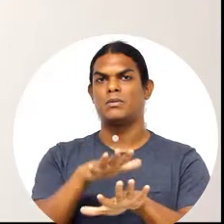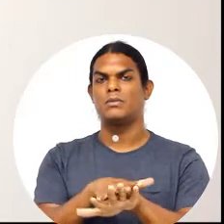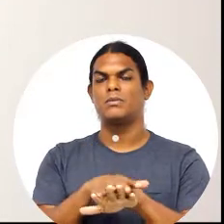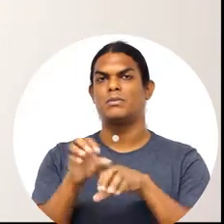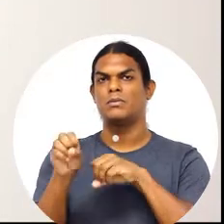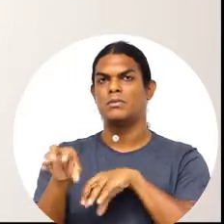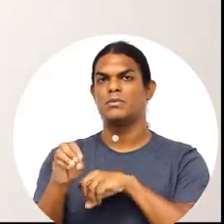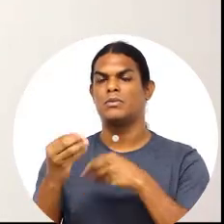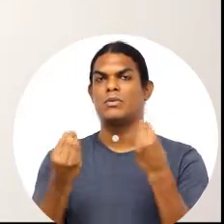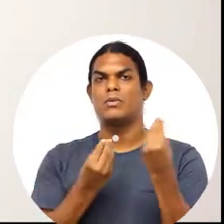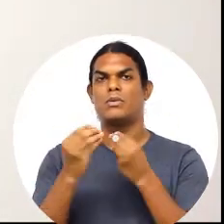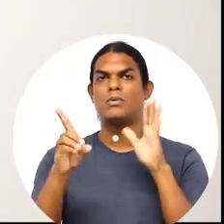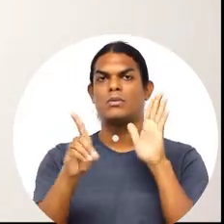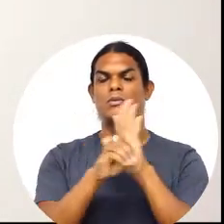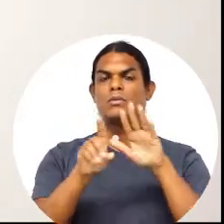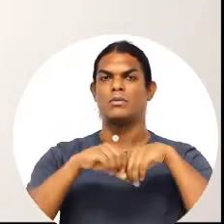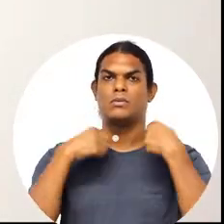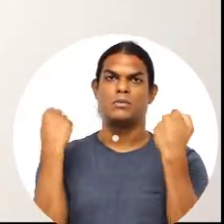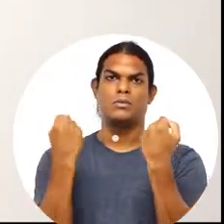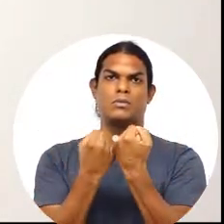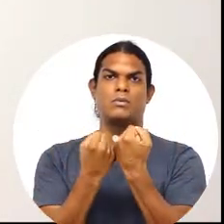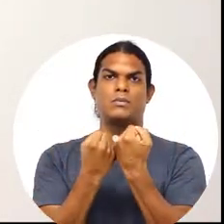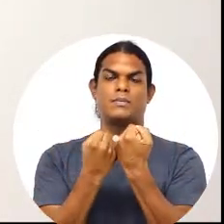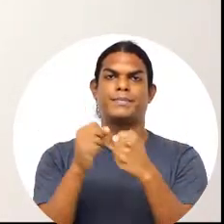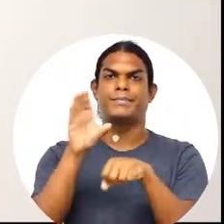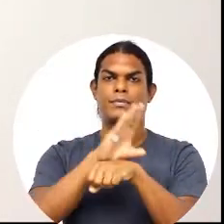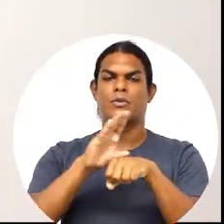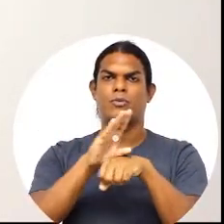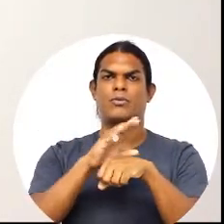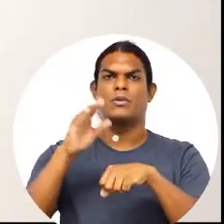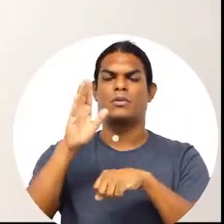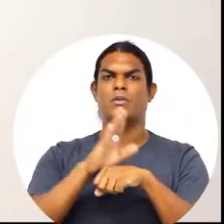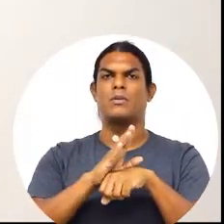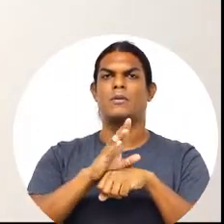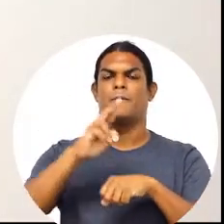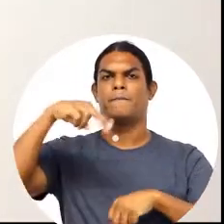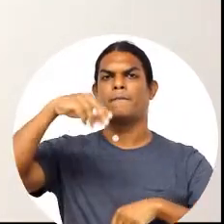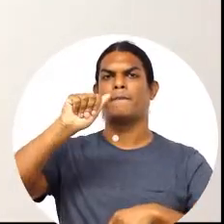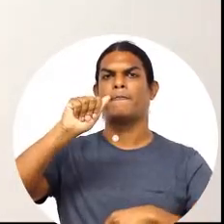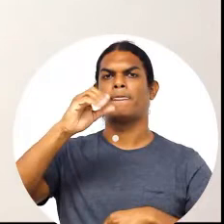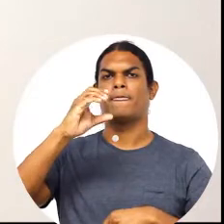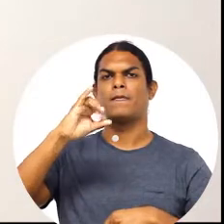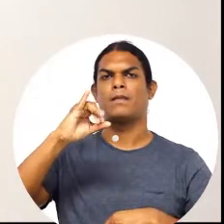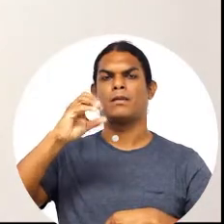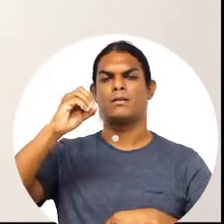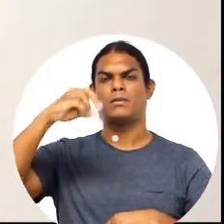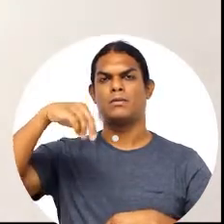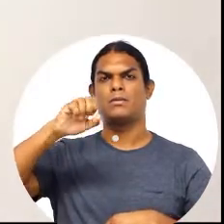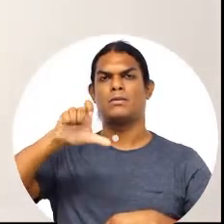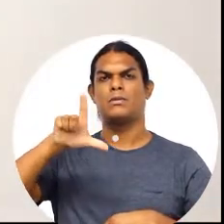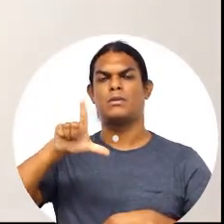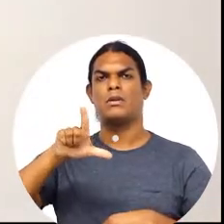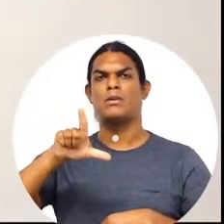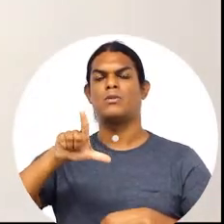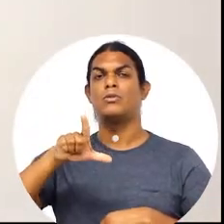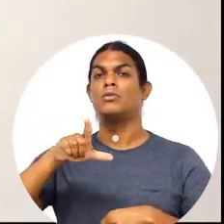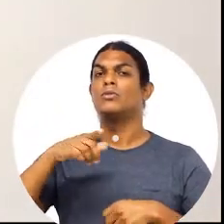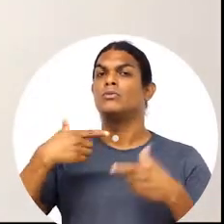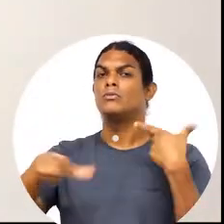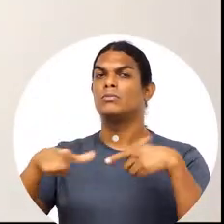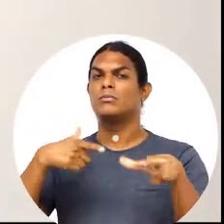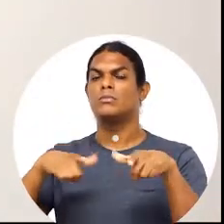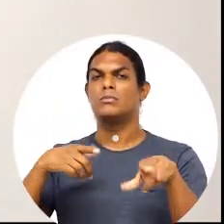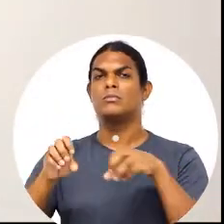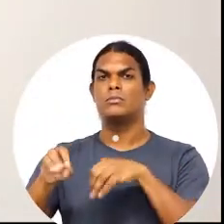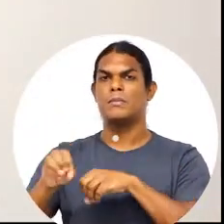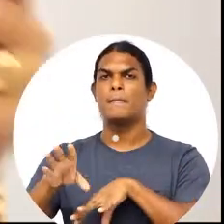A Confederação Nacional dos Trabalhadores em Educação, a CNTE, ela tem isso no seu estatuto, já mesmo no